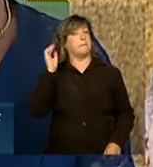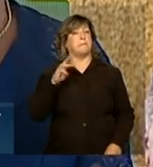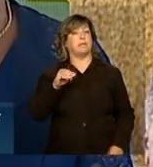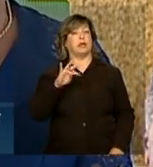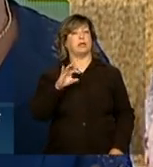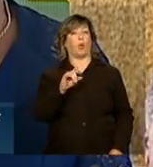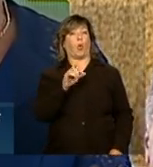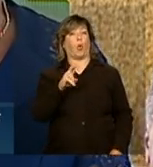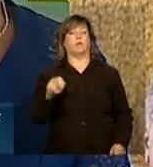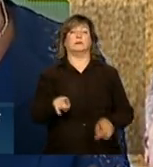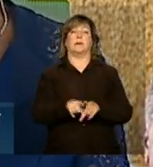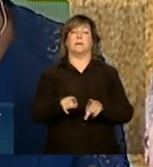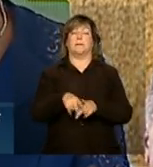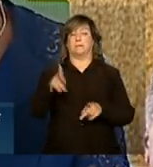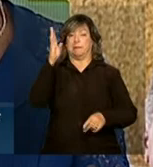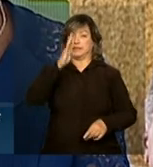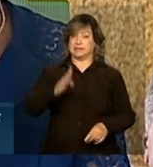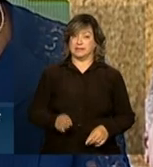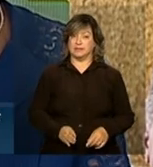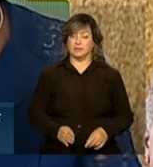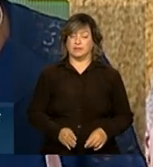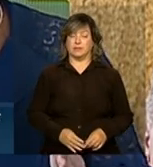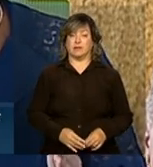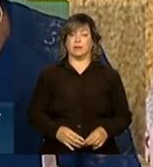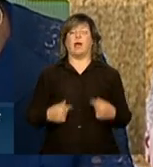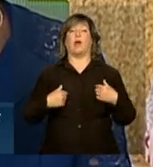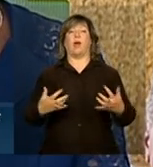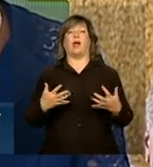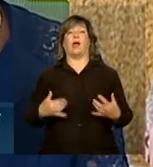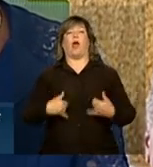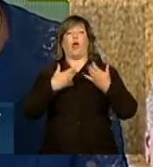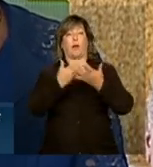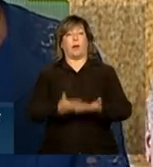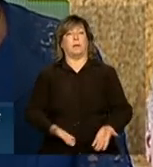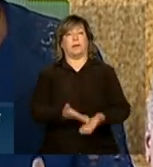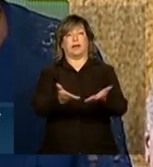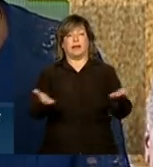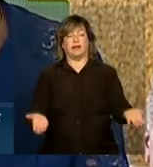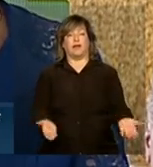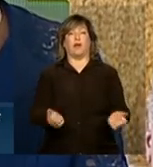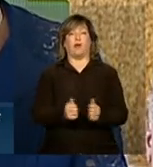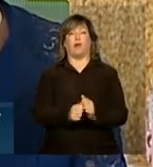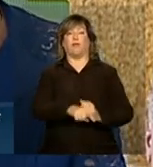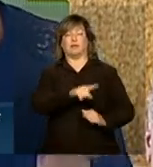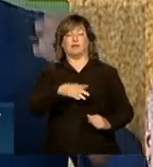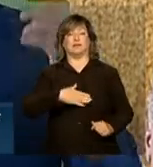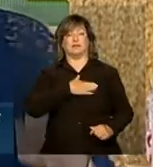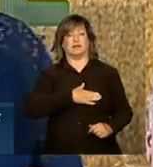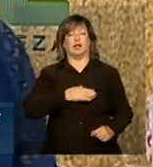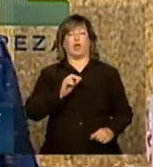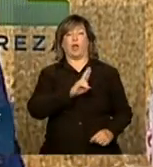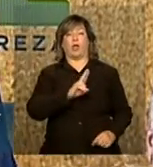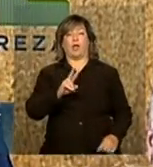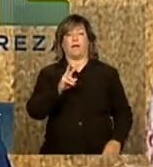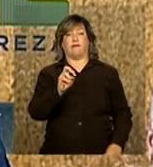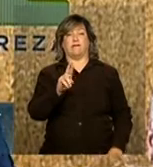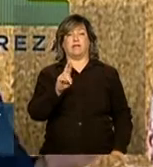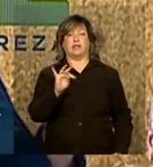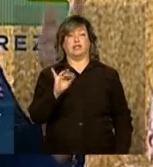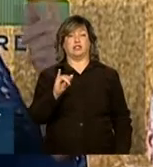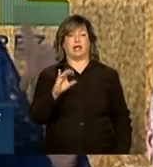Eu quero comemorar com vocês também a chamada